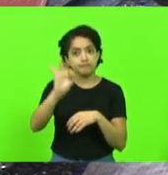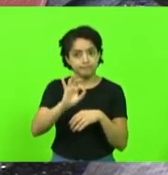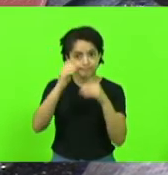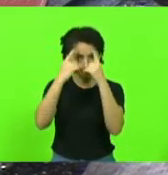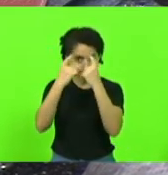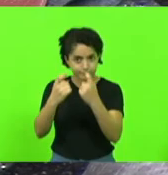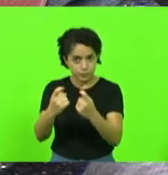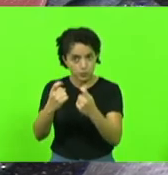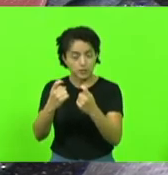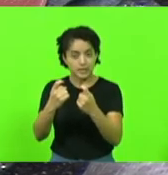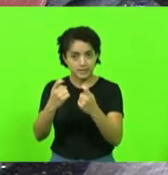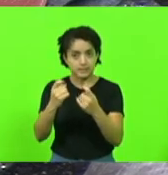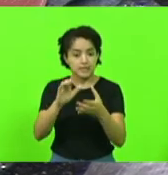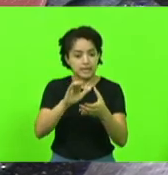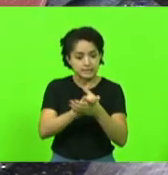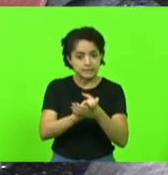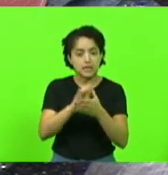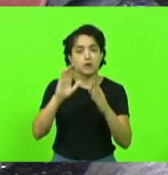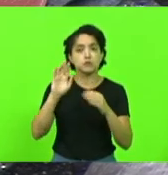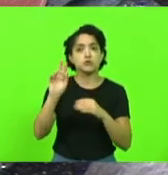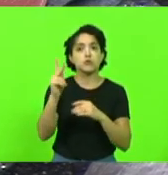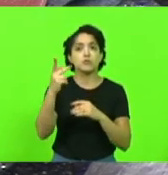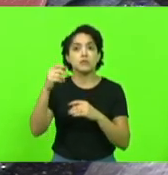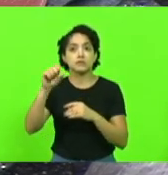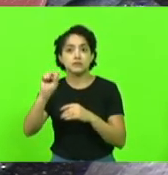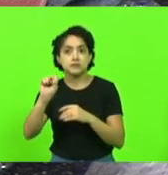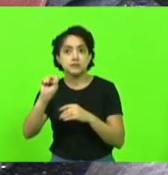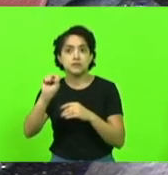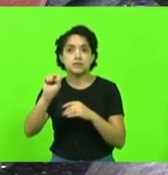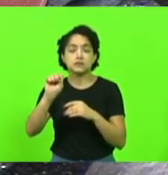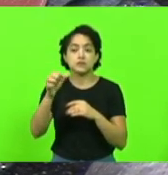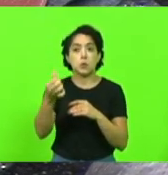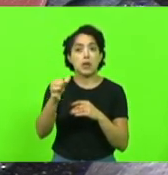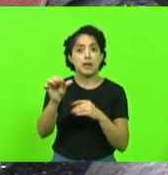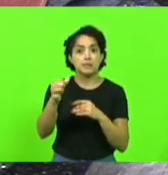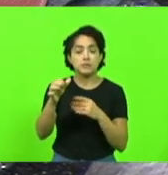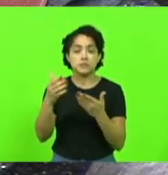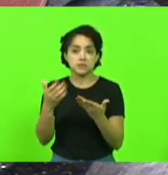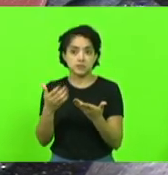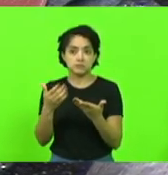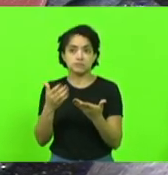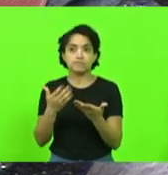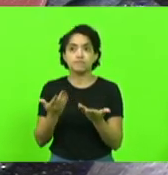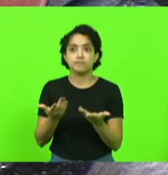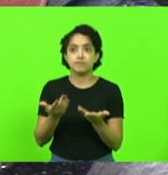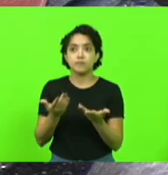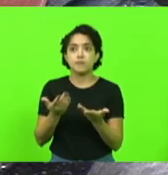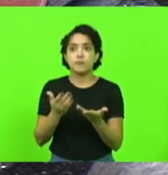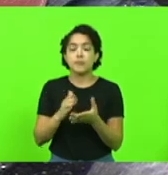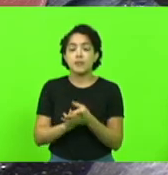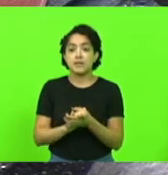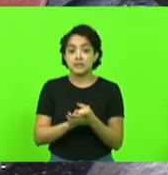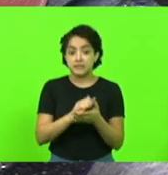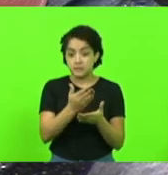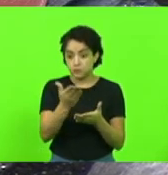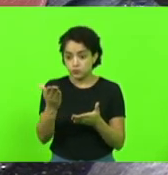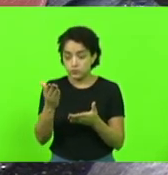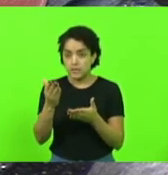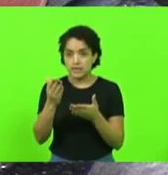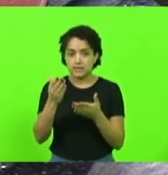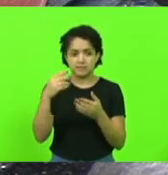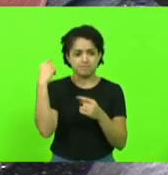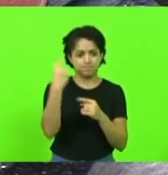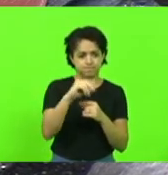entre casais homossexuais, sejam lésbicas ou homossexuais, homens? Se um deles agredir ao outro